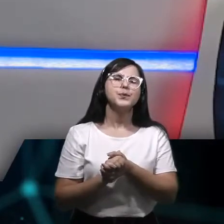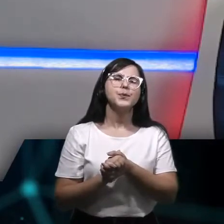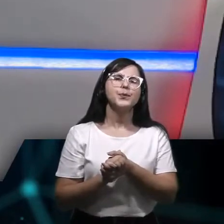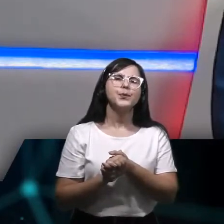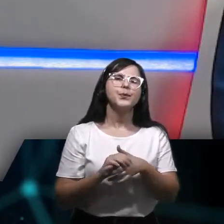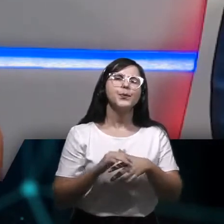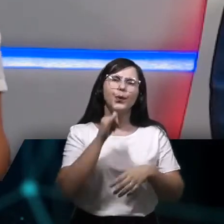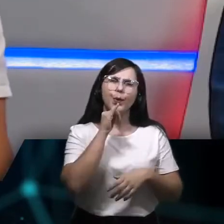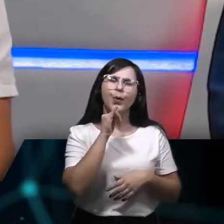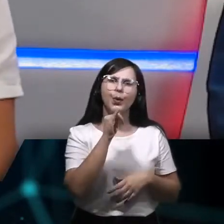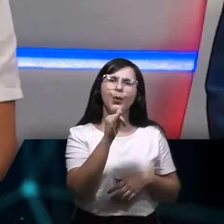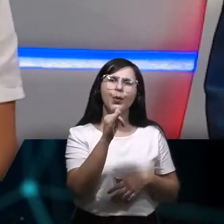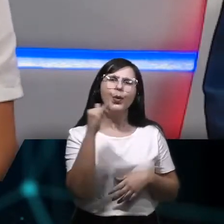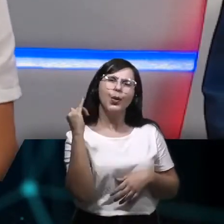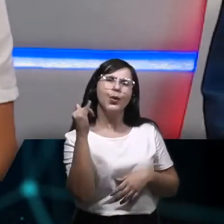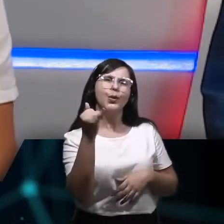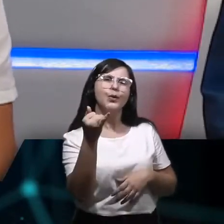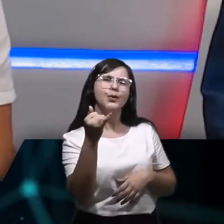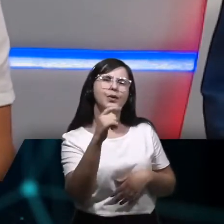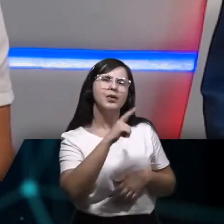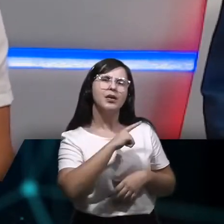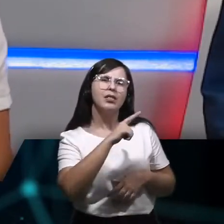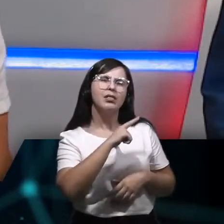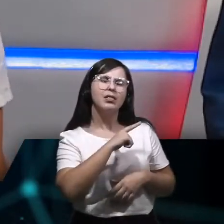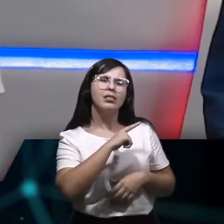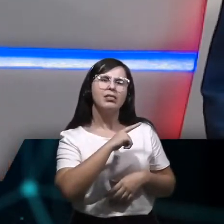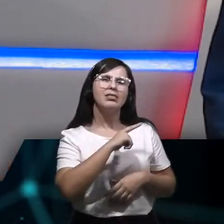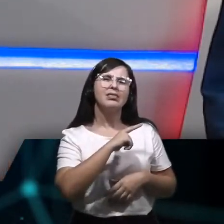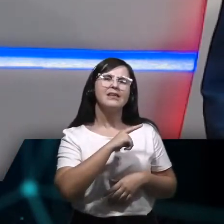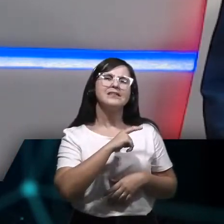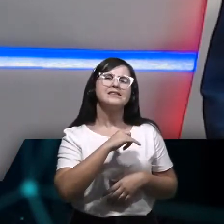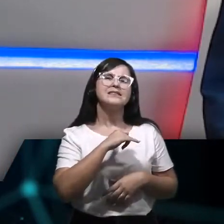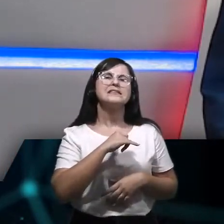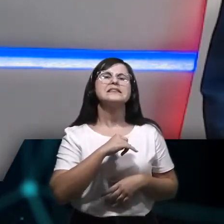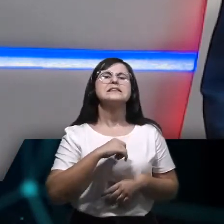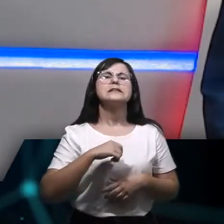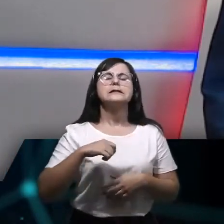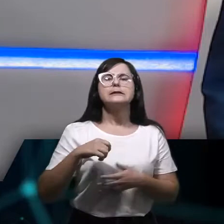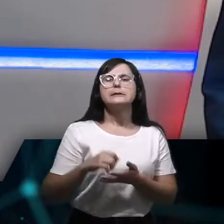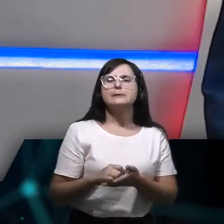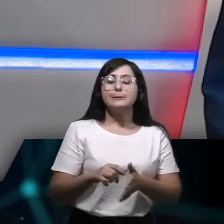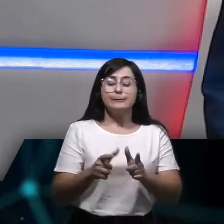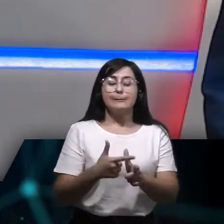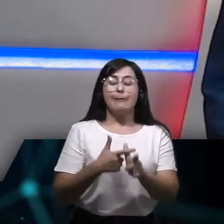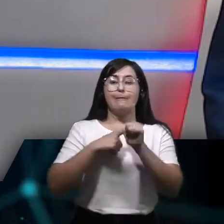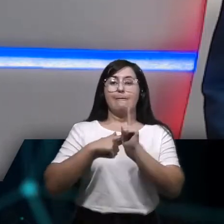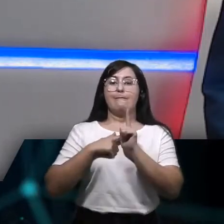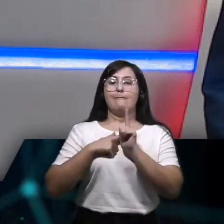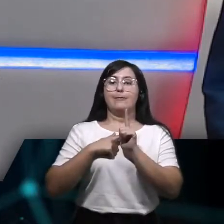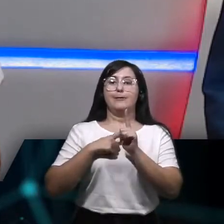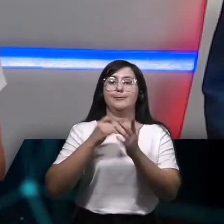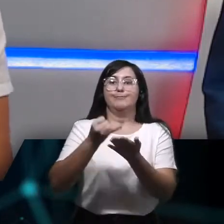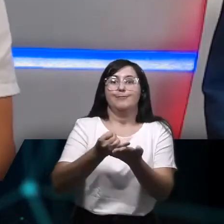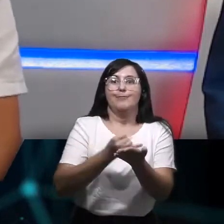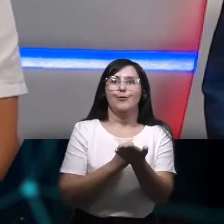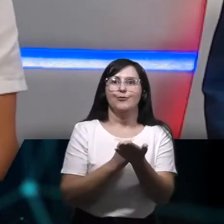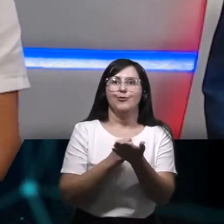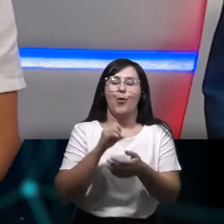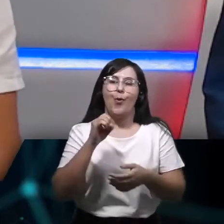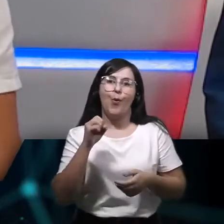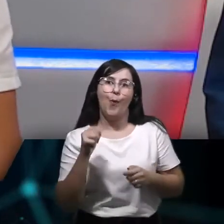ele diz que tem um devedor de impostos no município de quase 3 milhões.